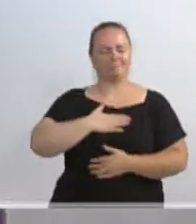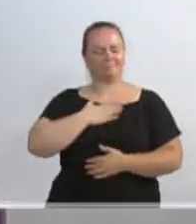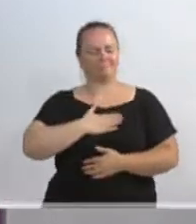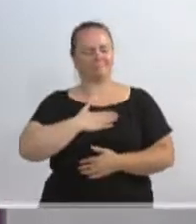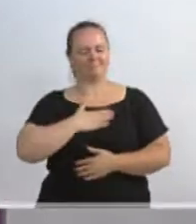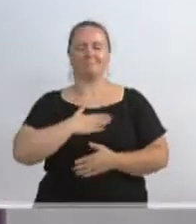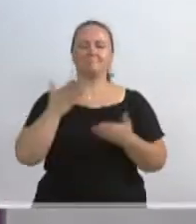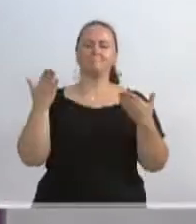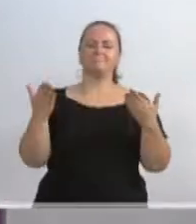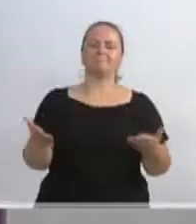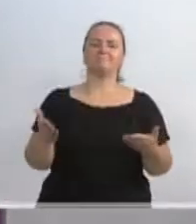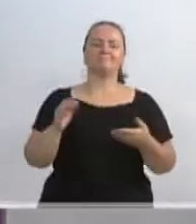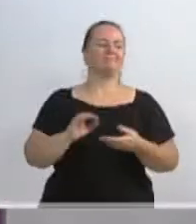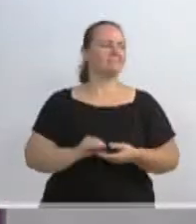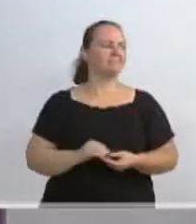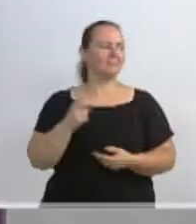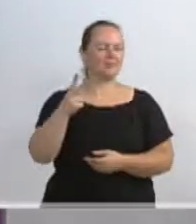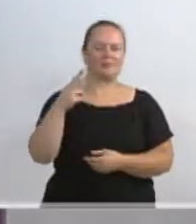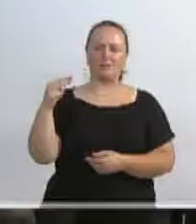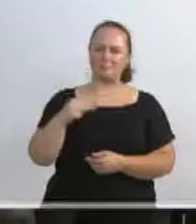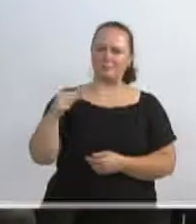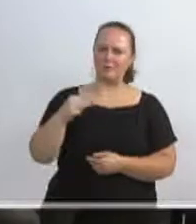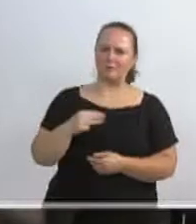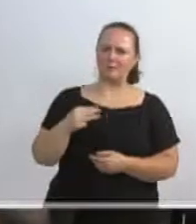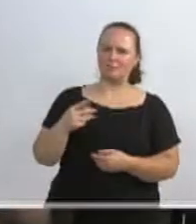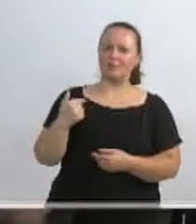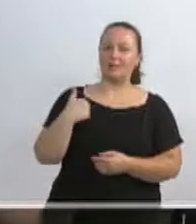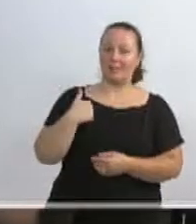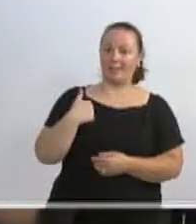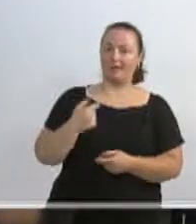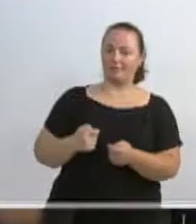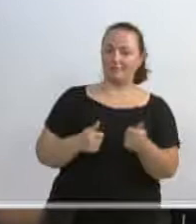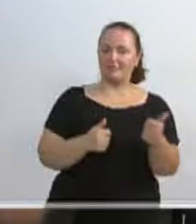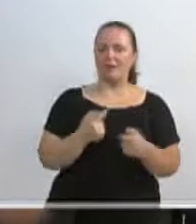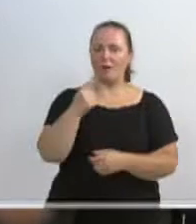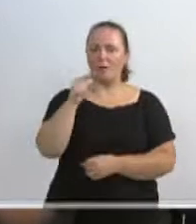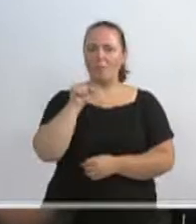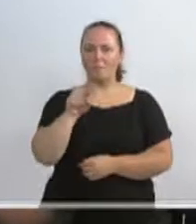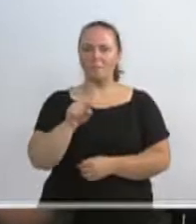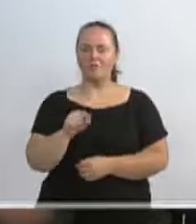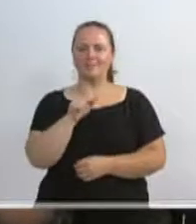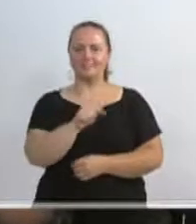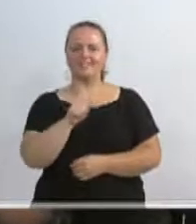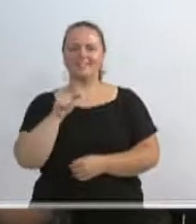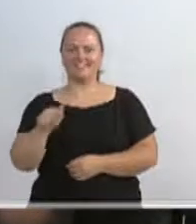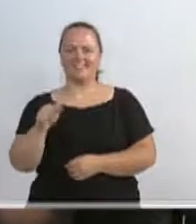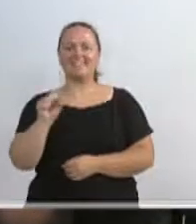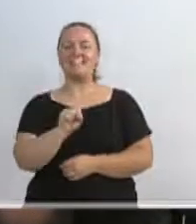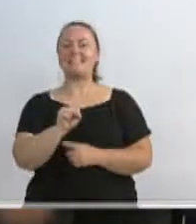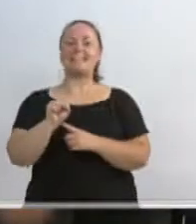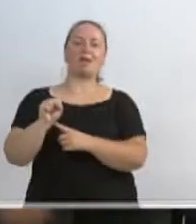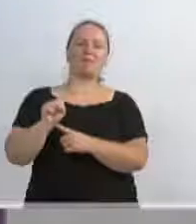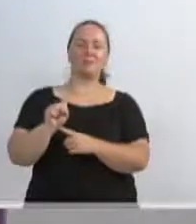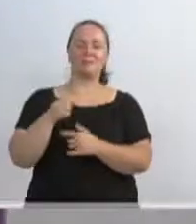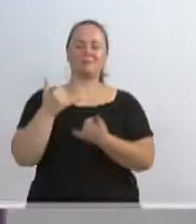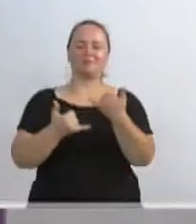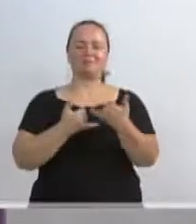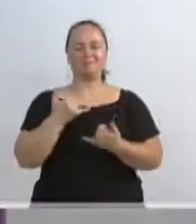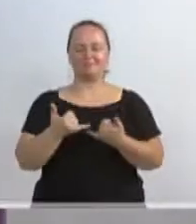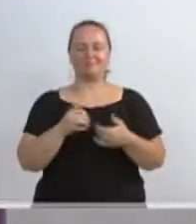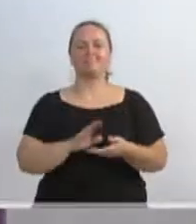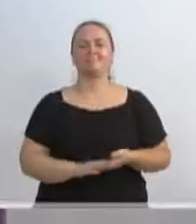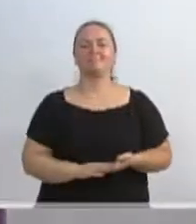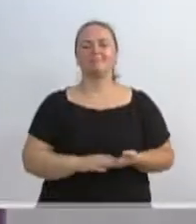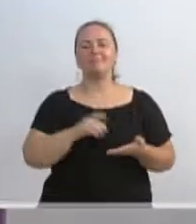gostava que me concedeu dois minutos com cedo um minuto mais 77 segundos já dizia minha